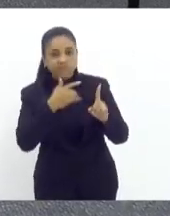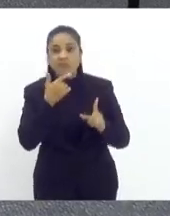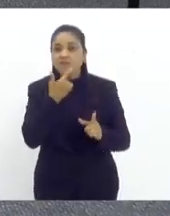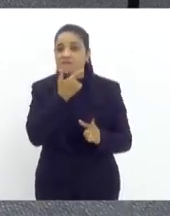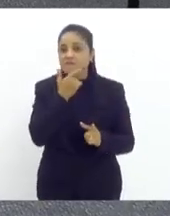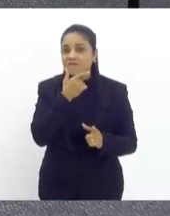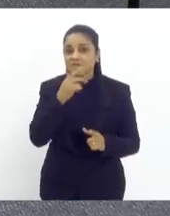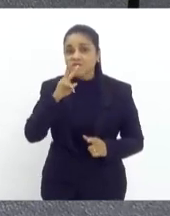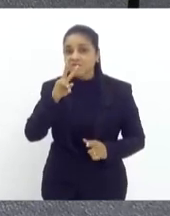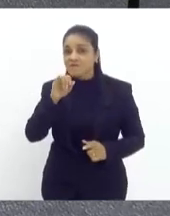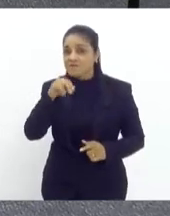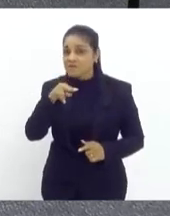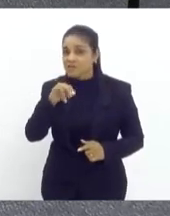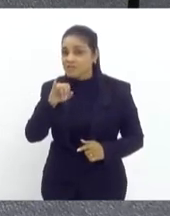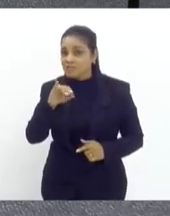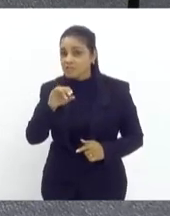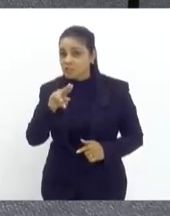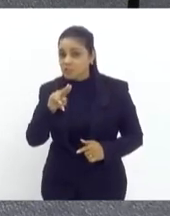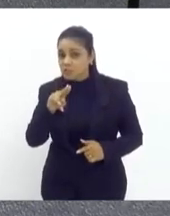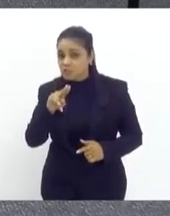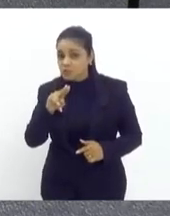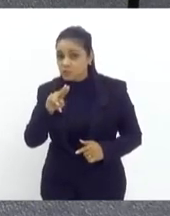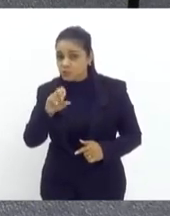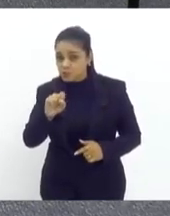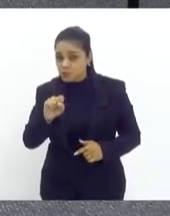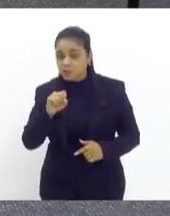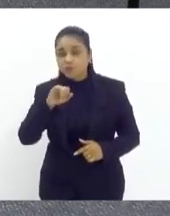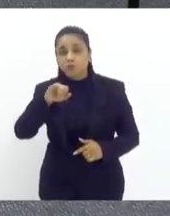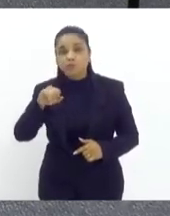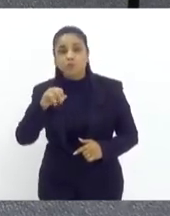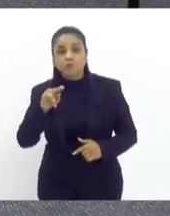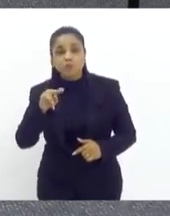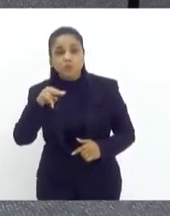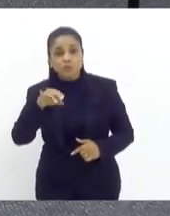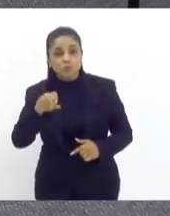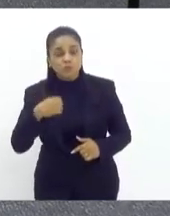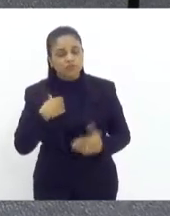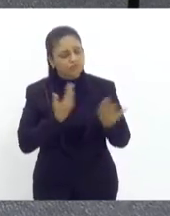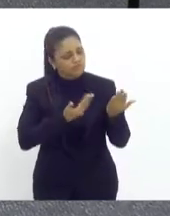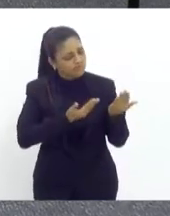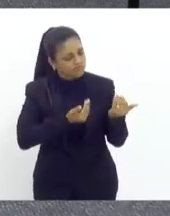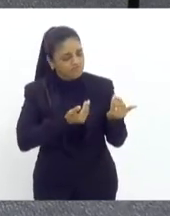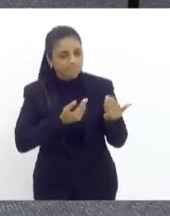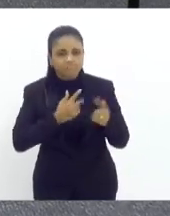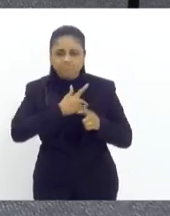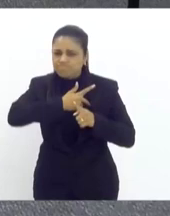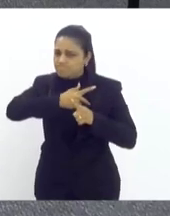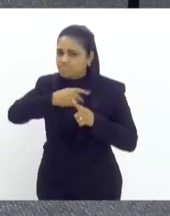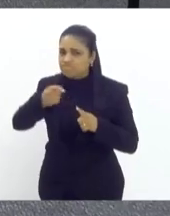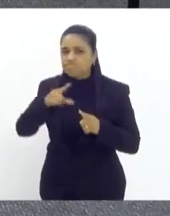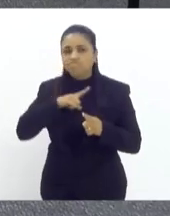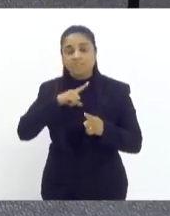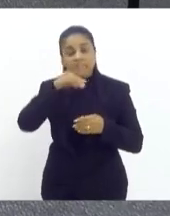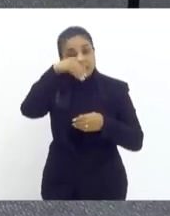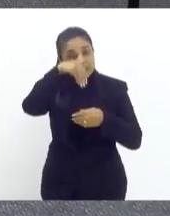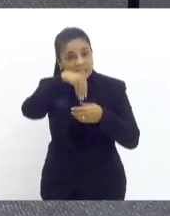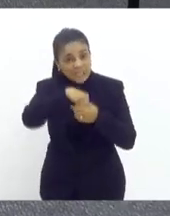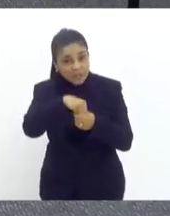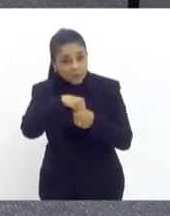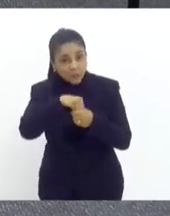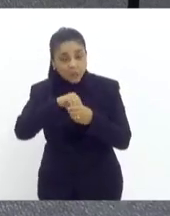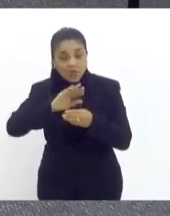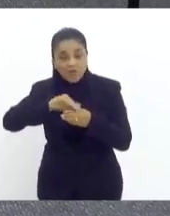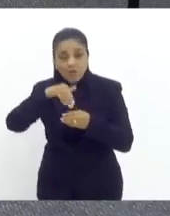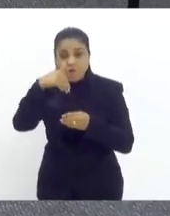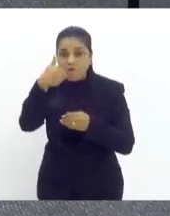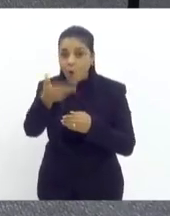Júnior como já foi dito aqui no dia de hoje é um jovem vitorioso dentro e fora das